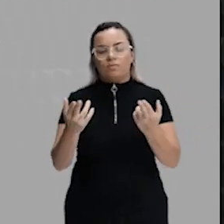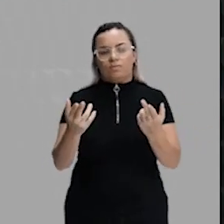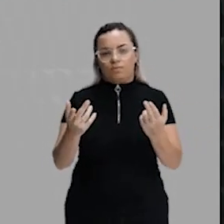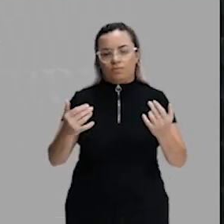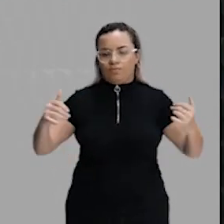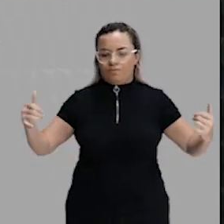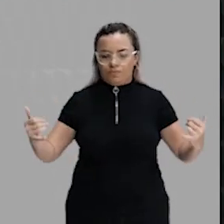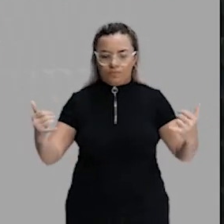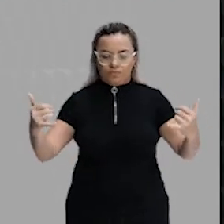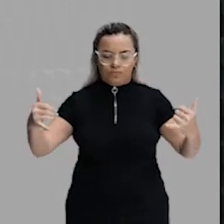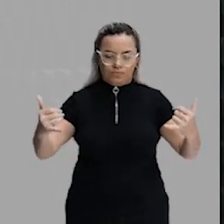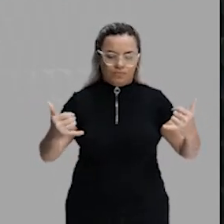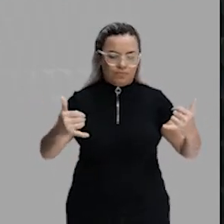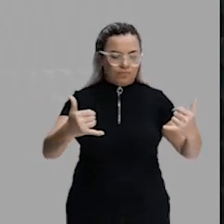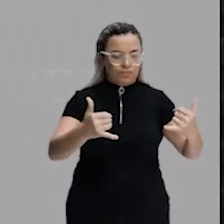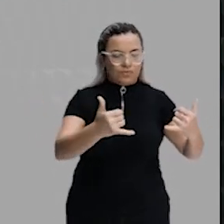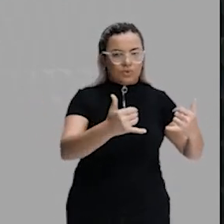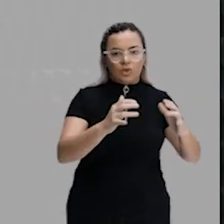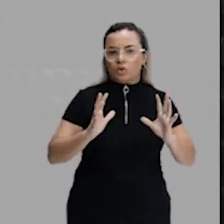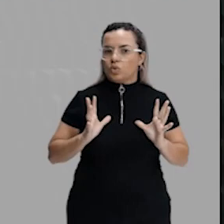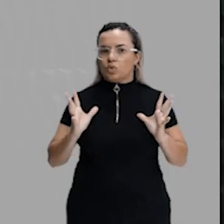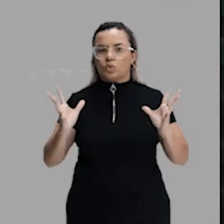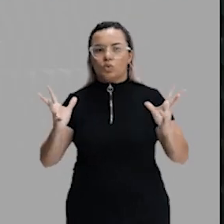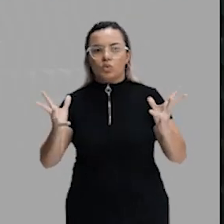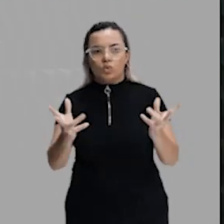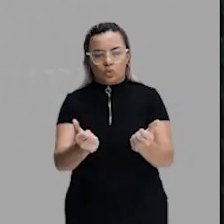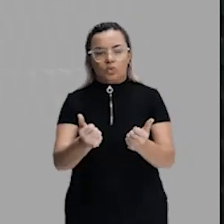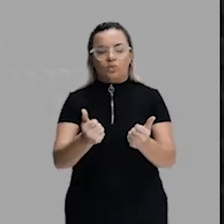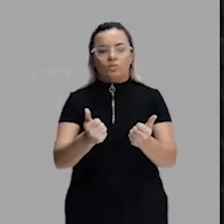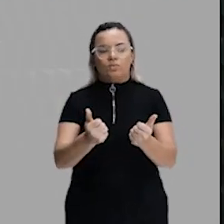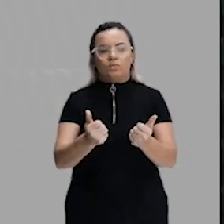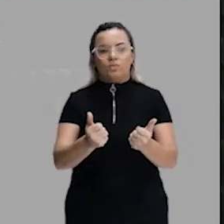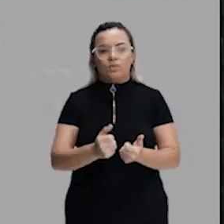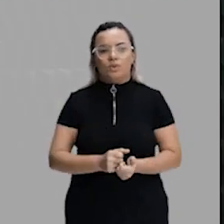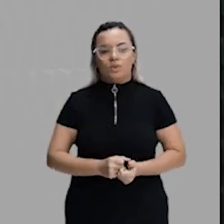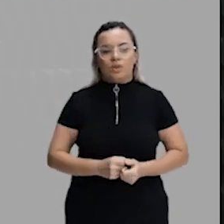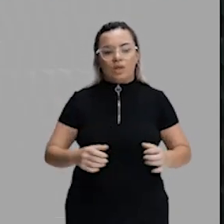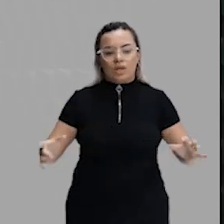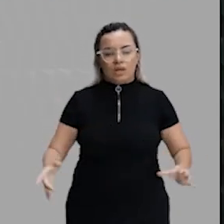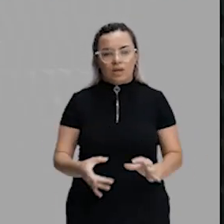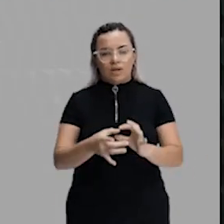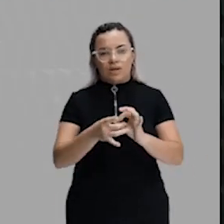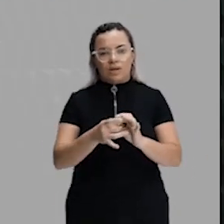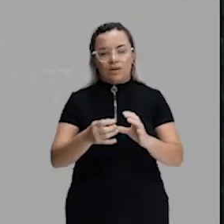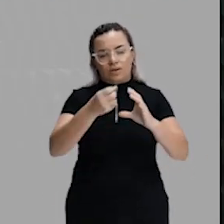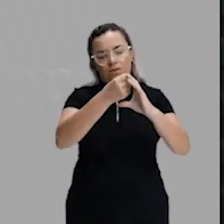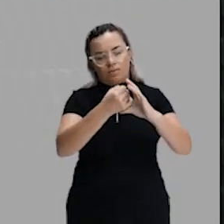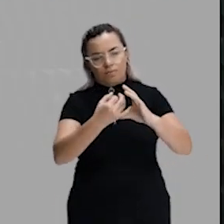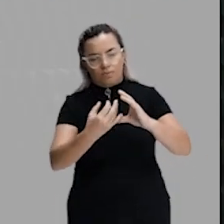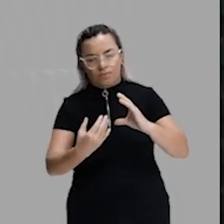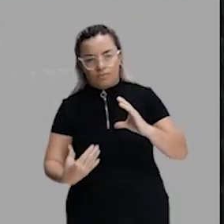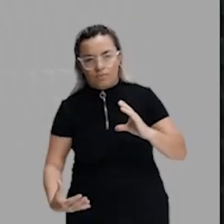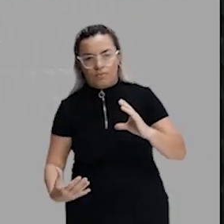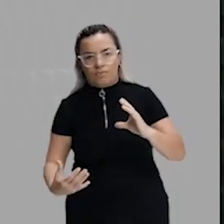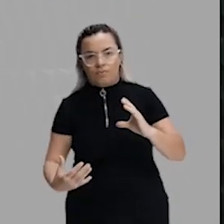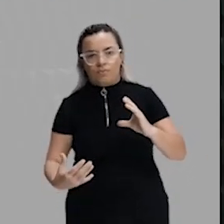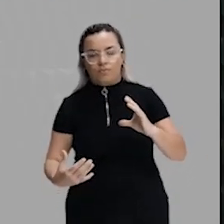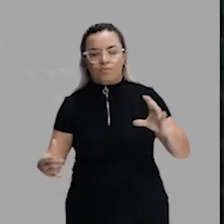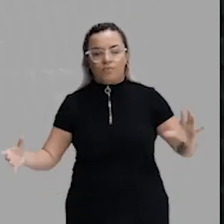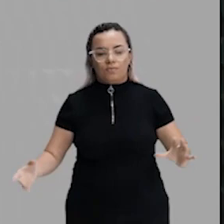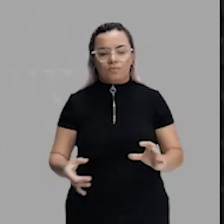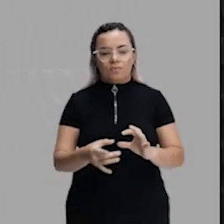vai atravessar todos os resistores associados. Isso é que vai caracterizar a